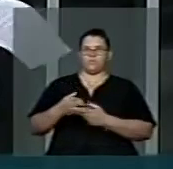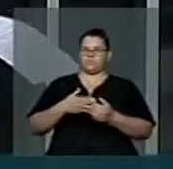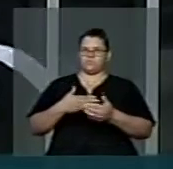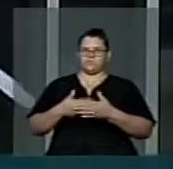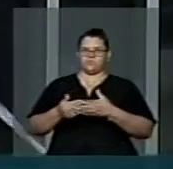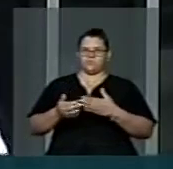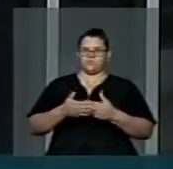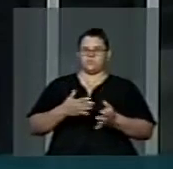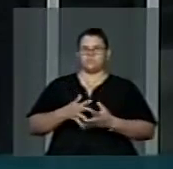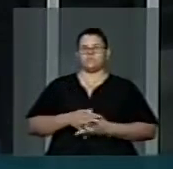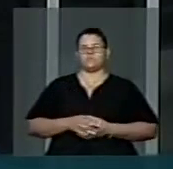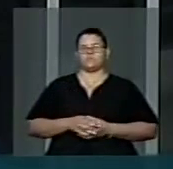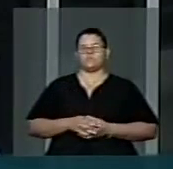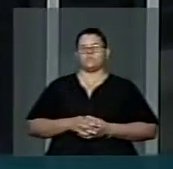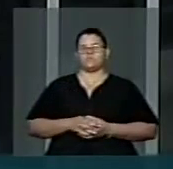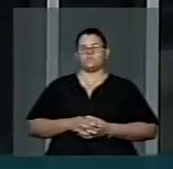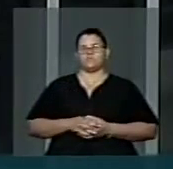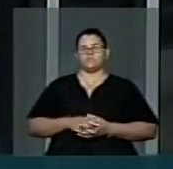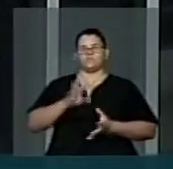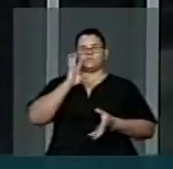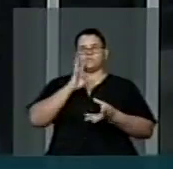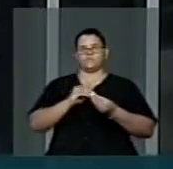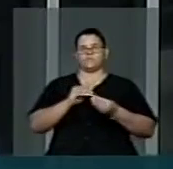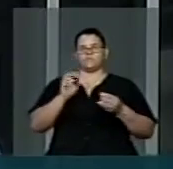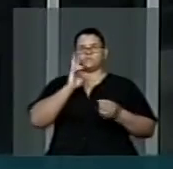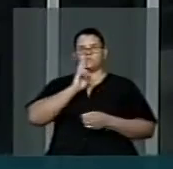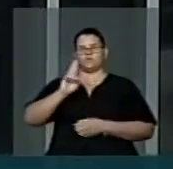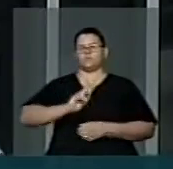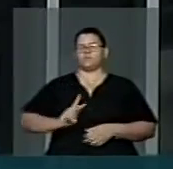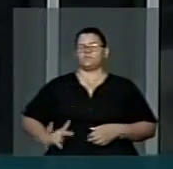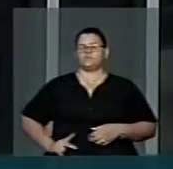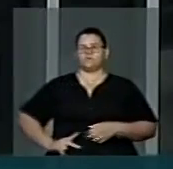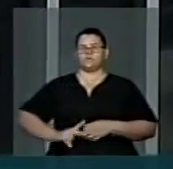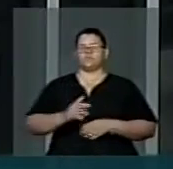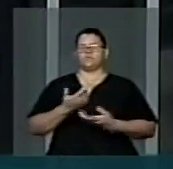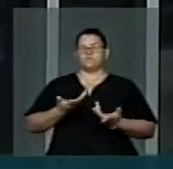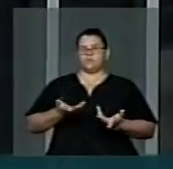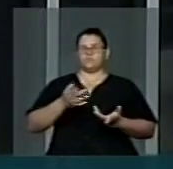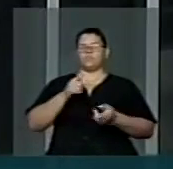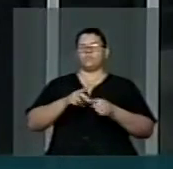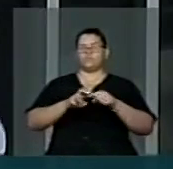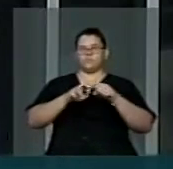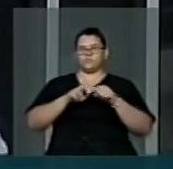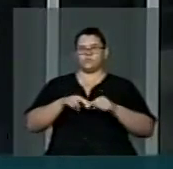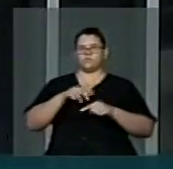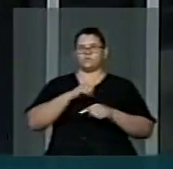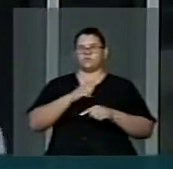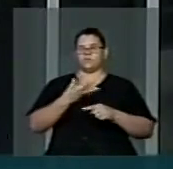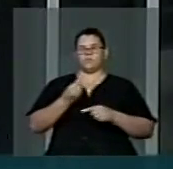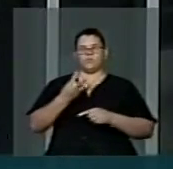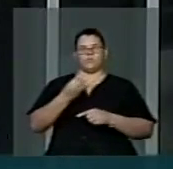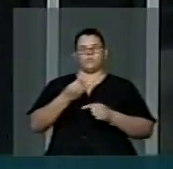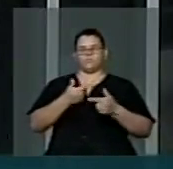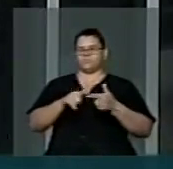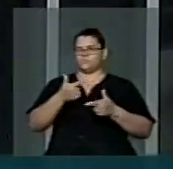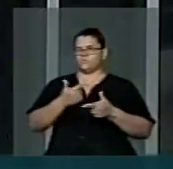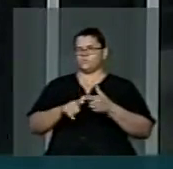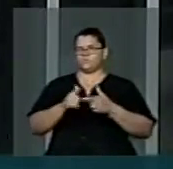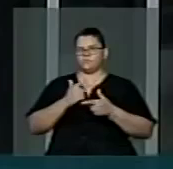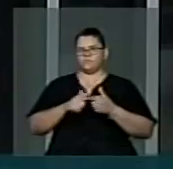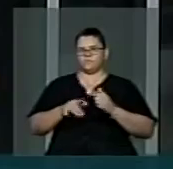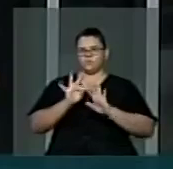rede privada. Concluindo então, senhor presidente, às custas de parcial mutilação do